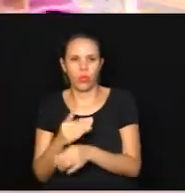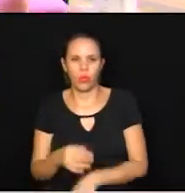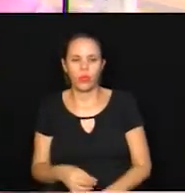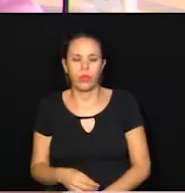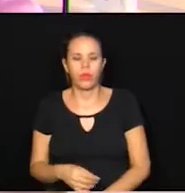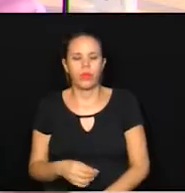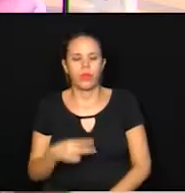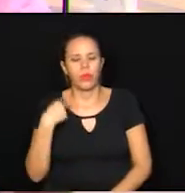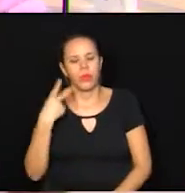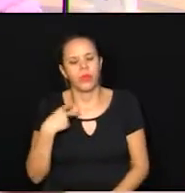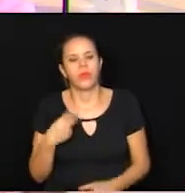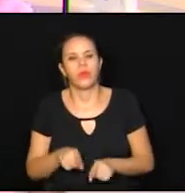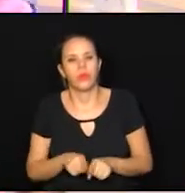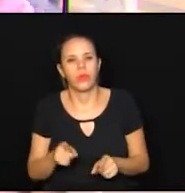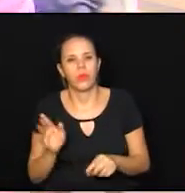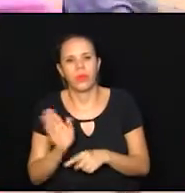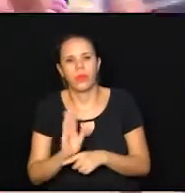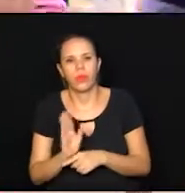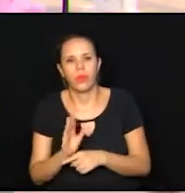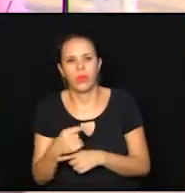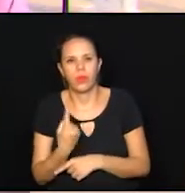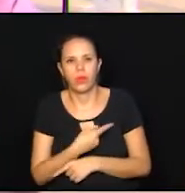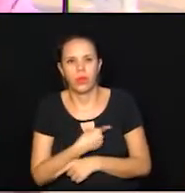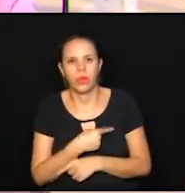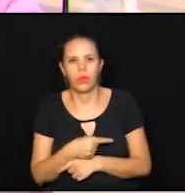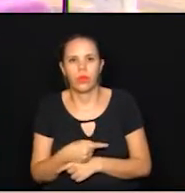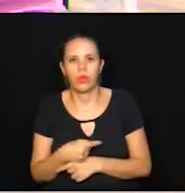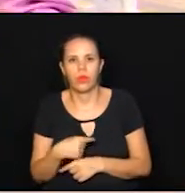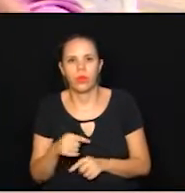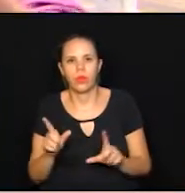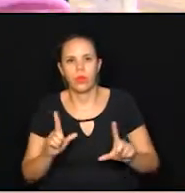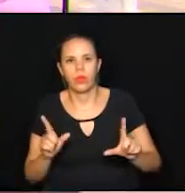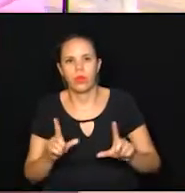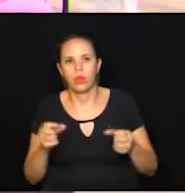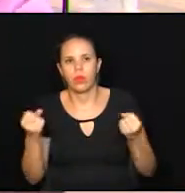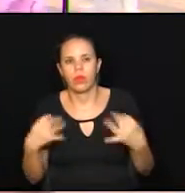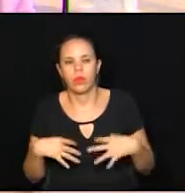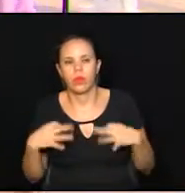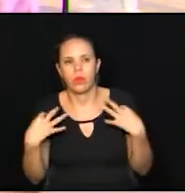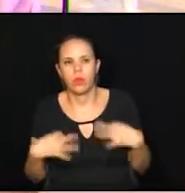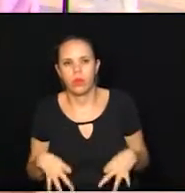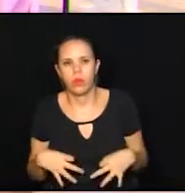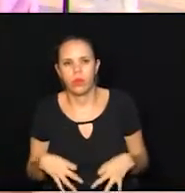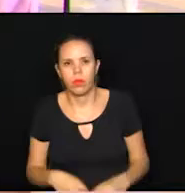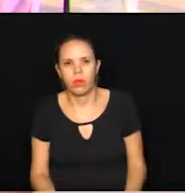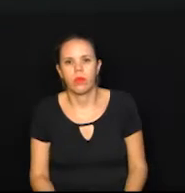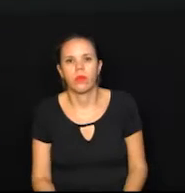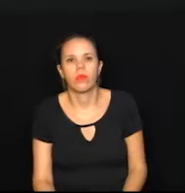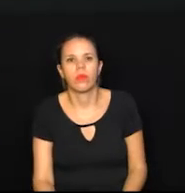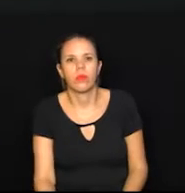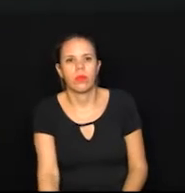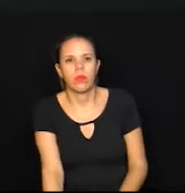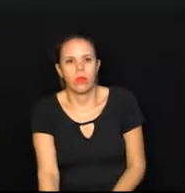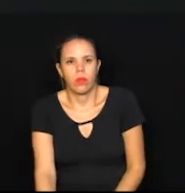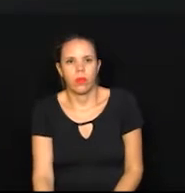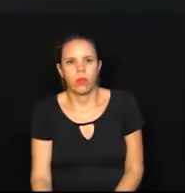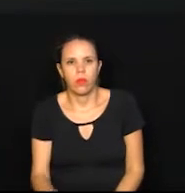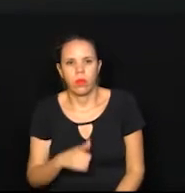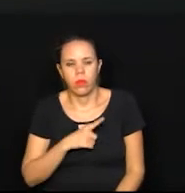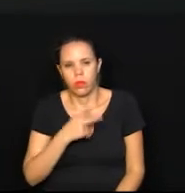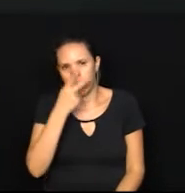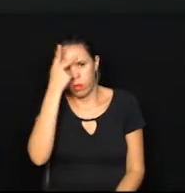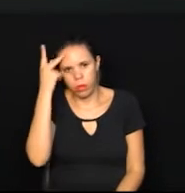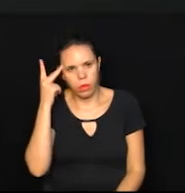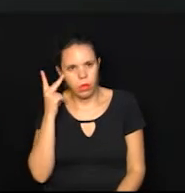o parlamentar mandou um vídeo para a nossa redação e explica direitinho o assunto. Acompanhe. Temos ouvido